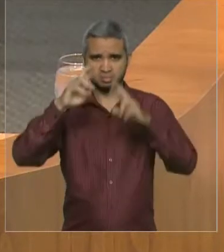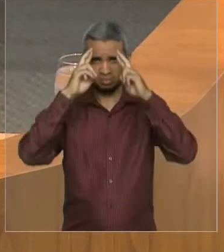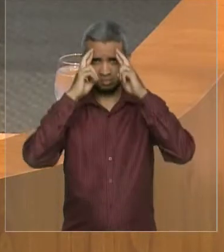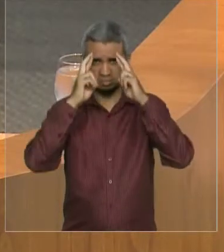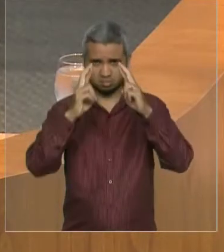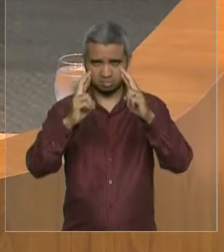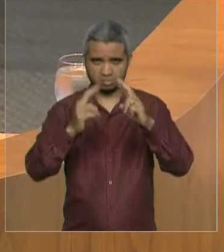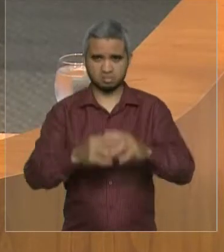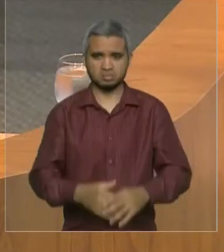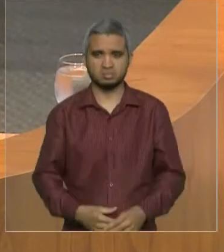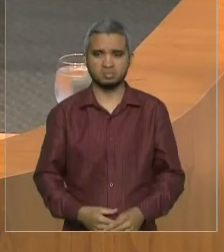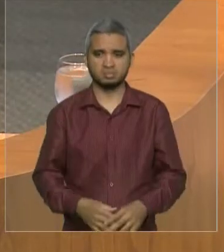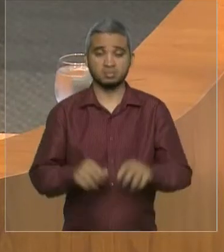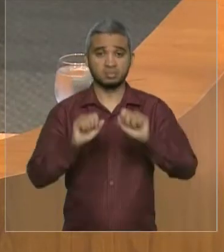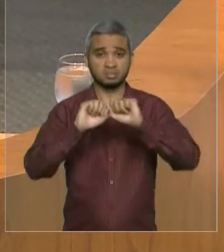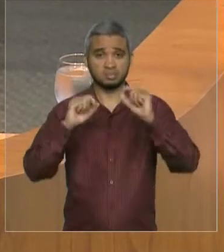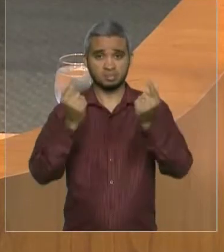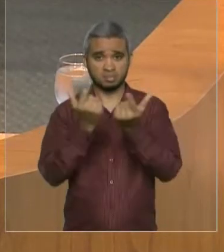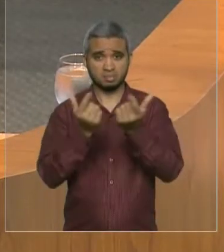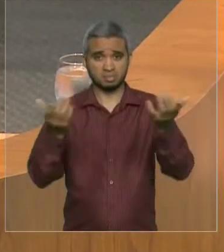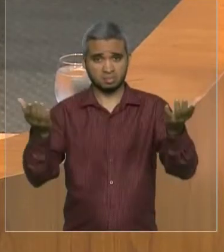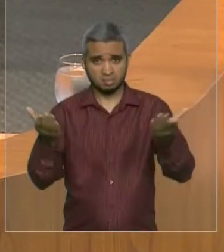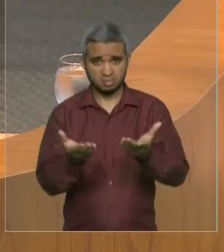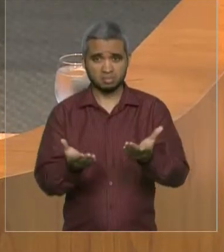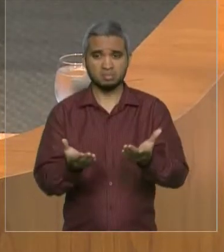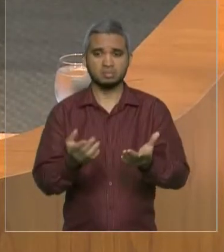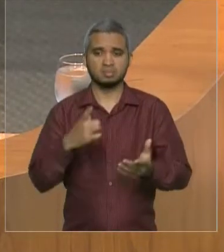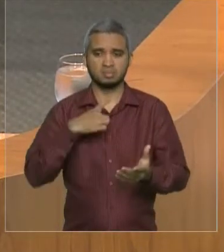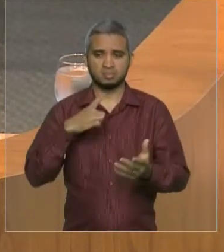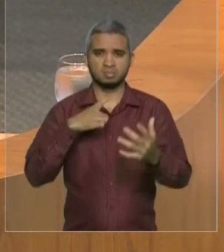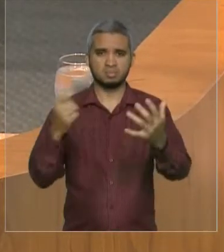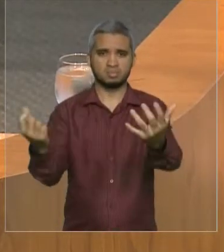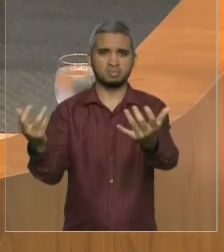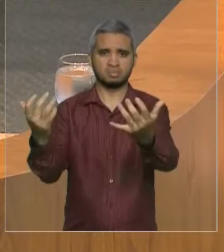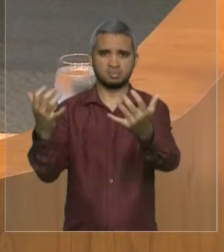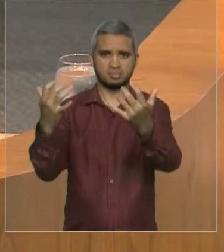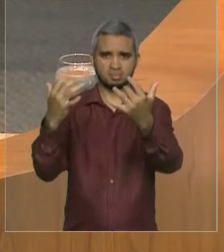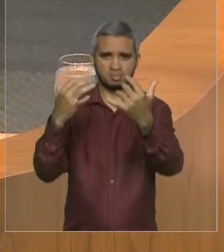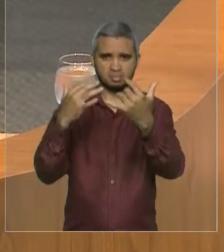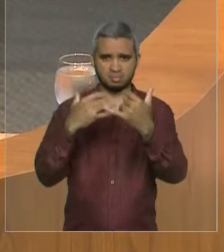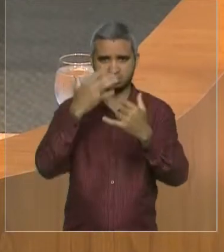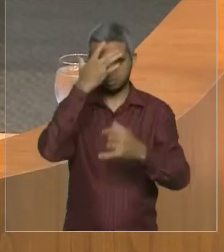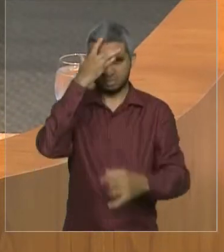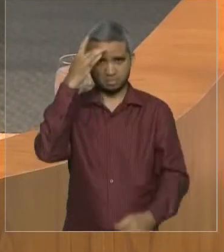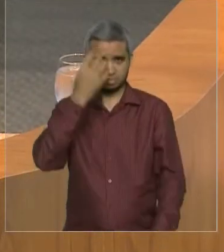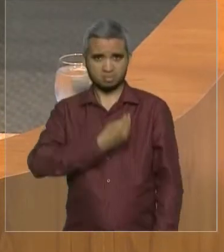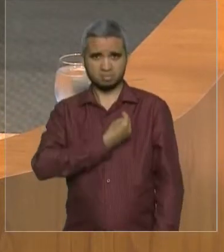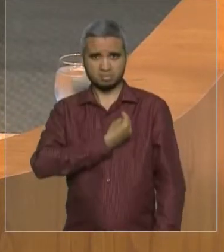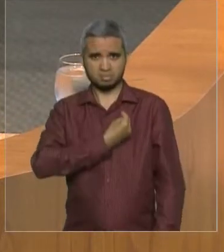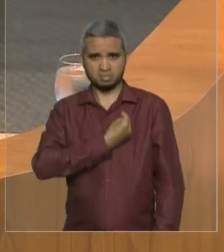momento, sendo ocupada por moradores de São Luís,